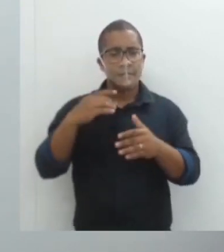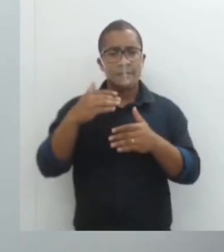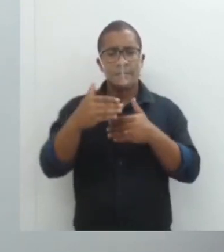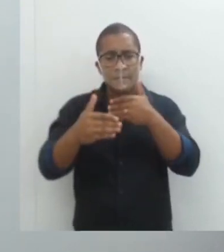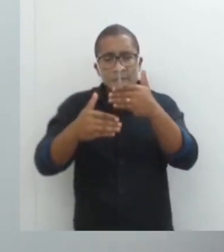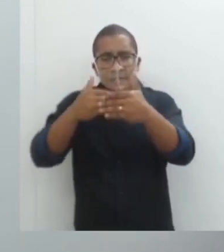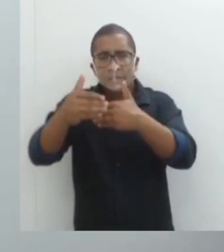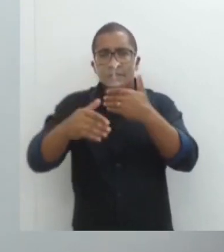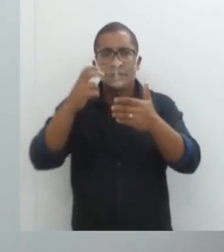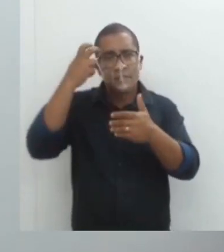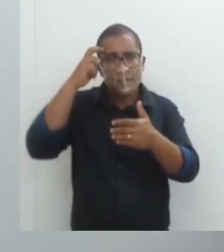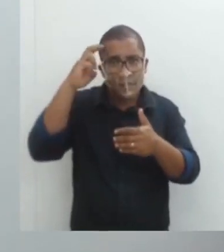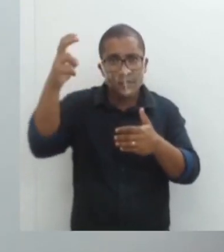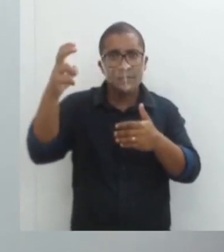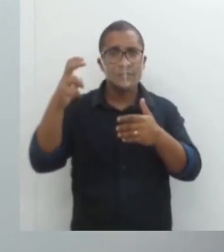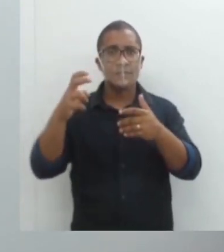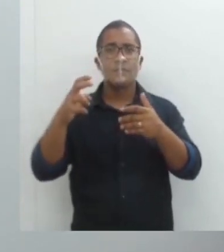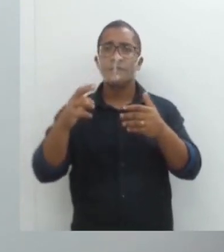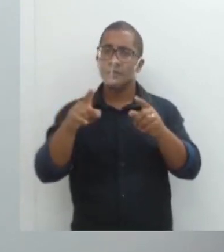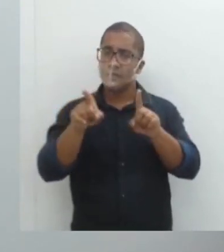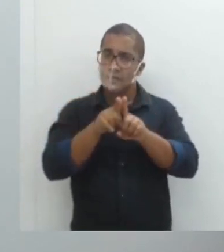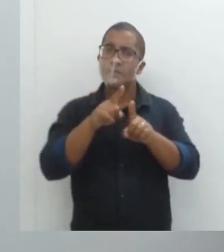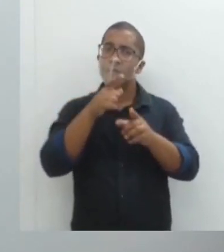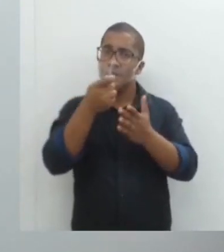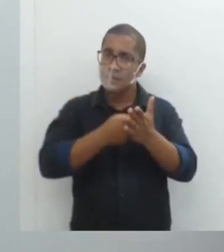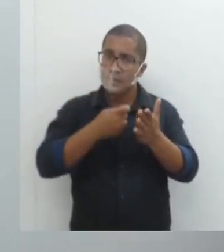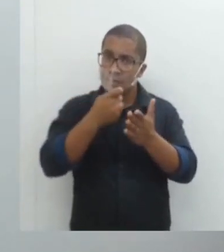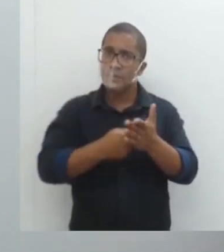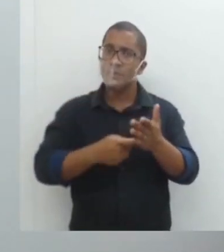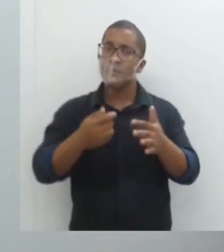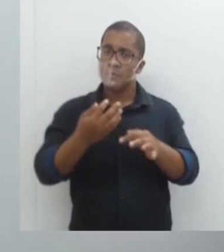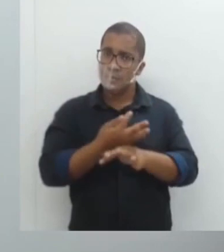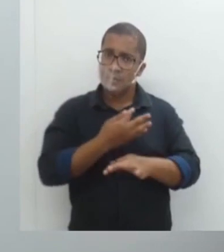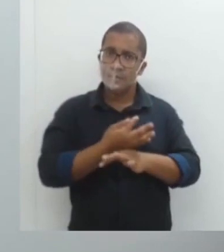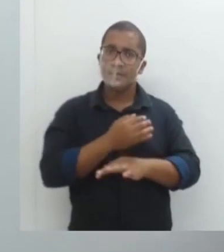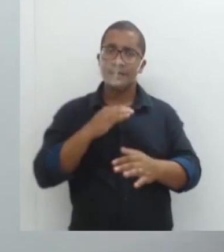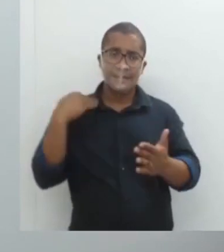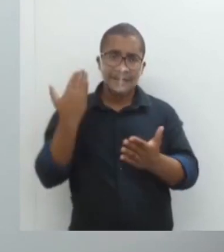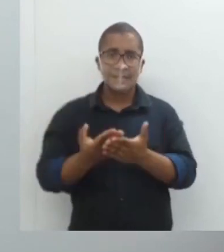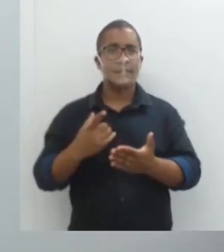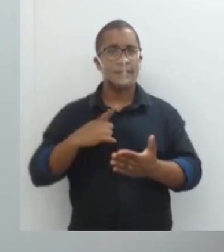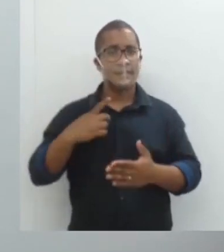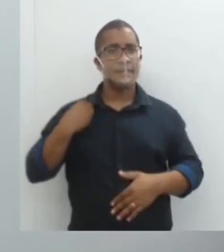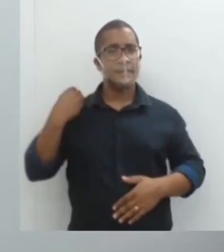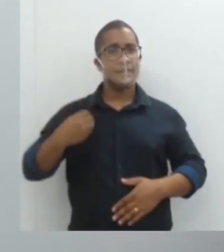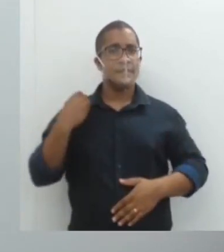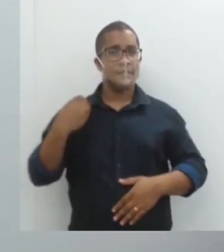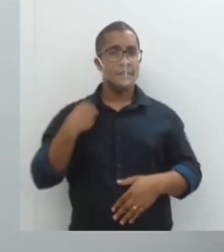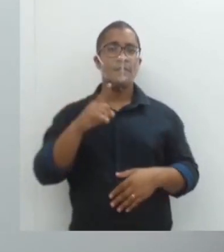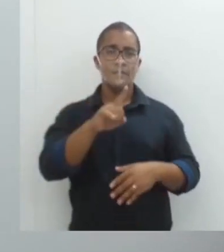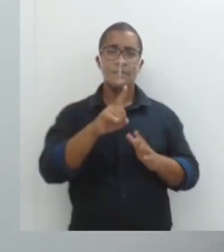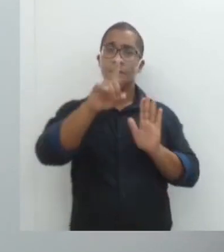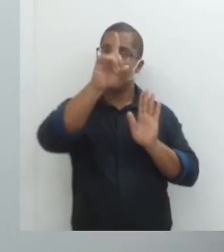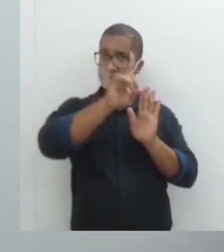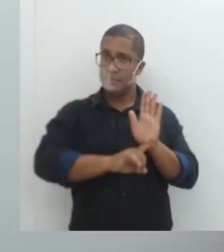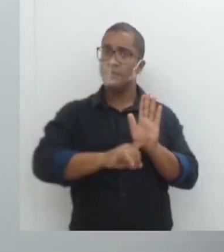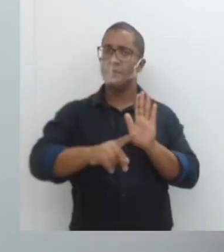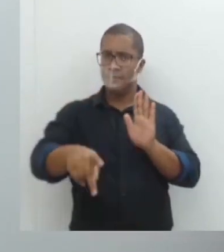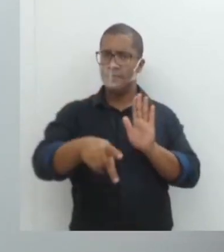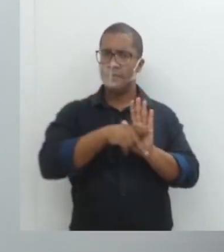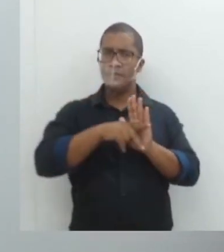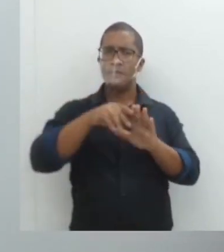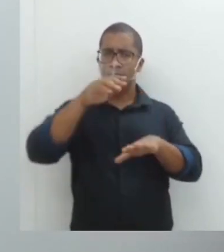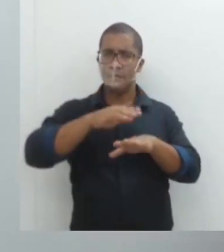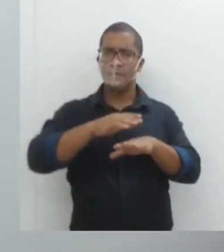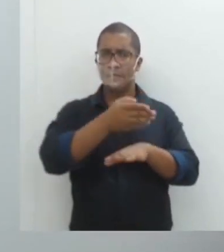processos culturais e de resistência desse povo que ali ocupa aquele espaço que por direito são deles,